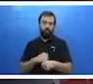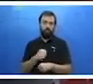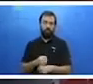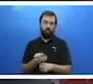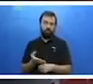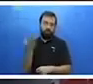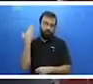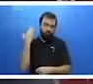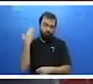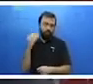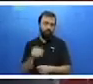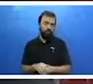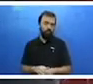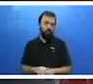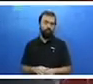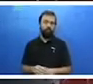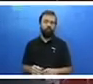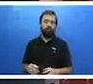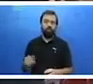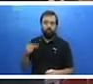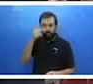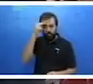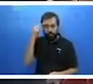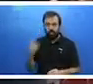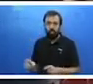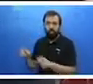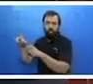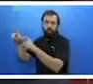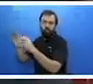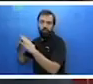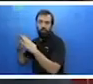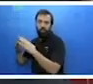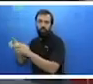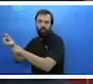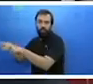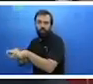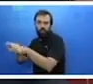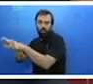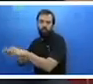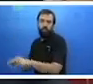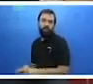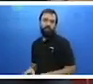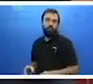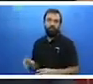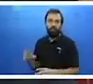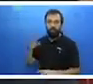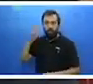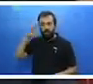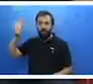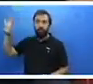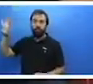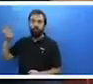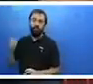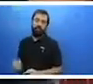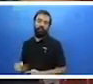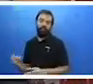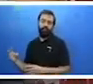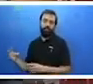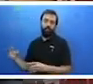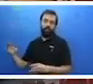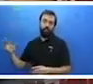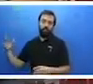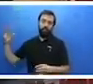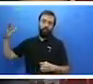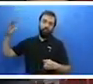moravam, a maioria, nos campos, na zona rural. E resolveram, em busca de trabalho, de condições melhores